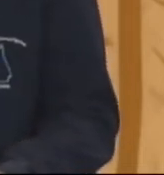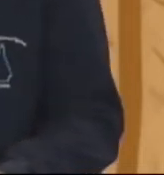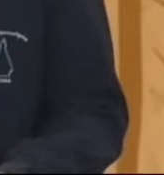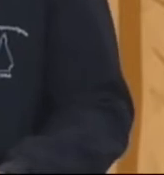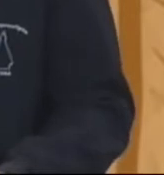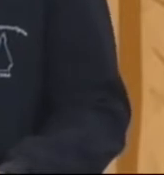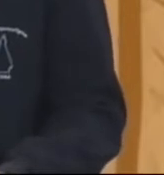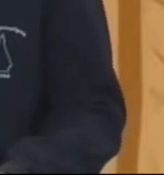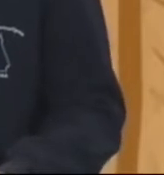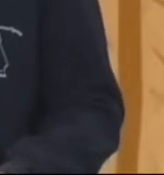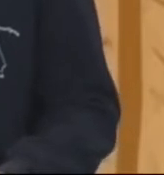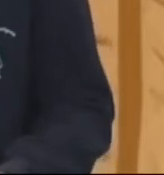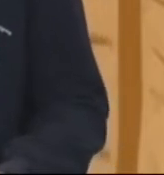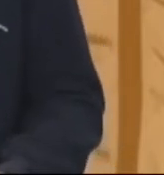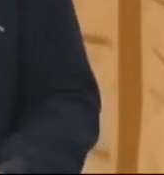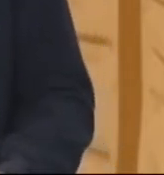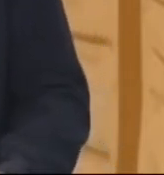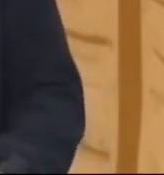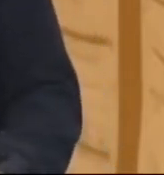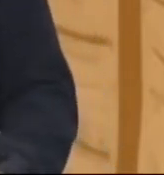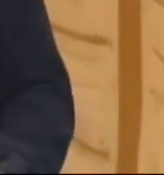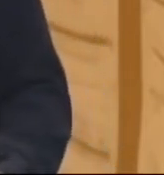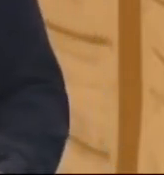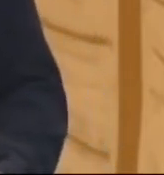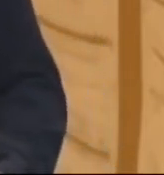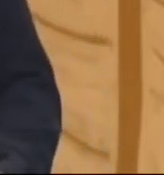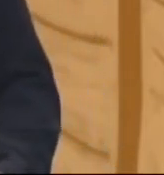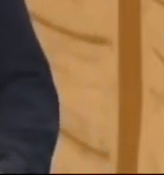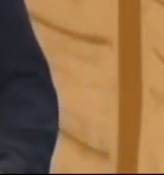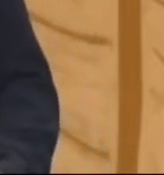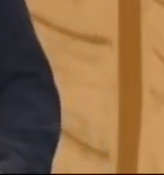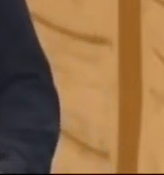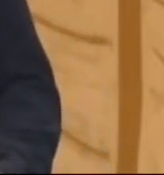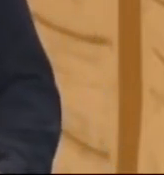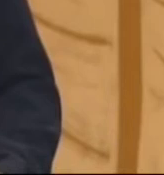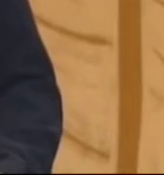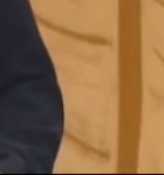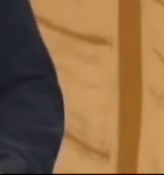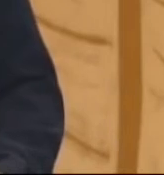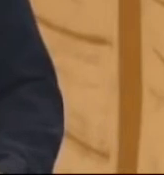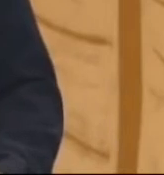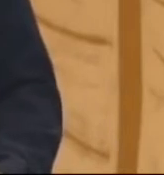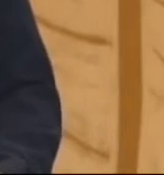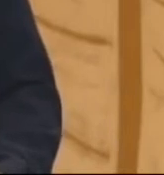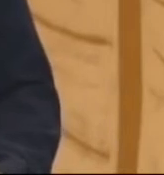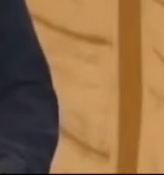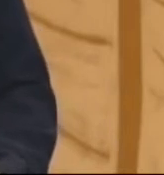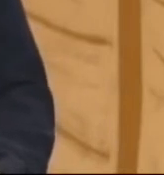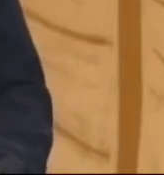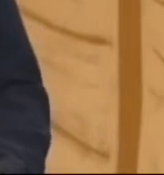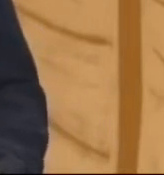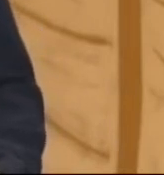Senhor. Feliz o homem que tem nele o seu refúgio.